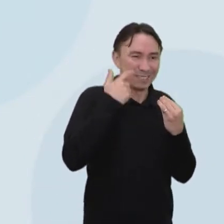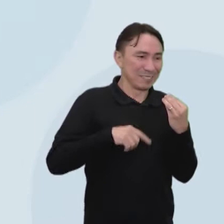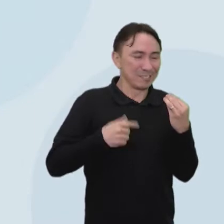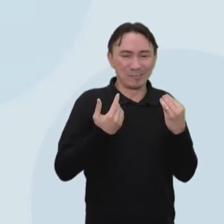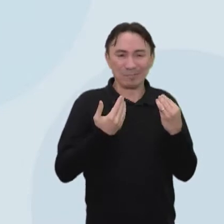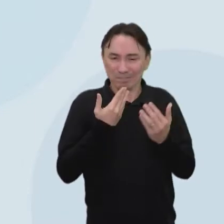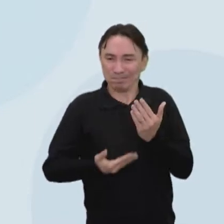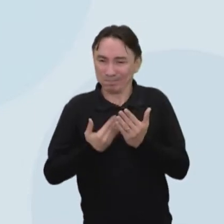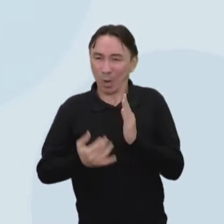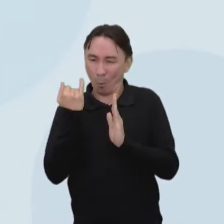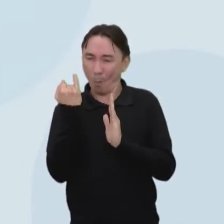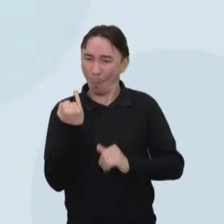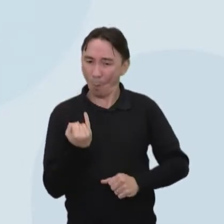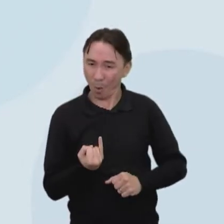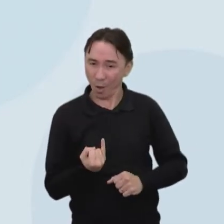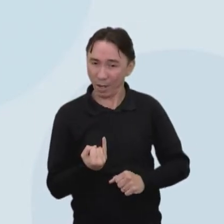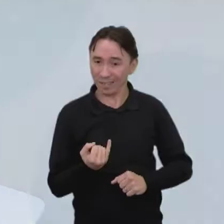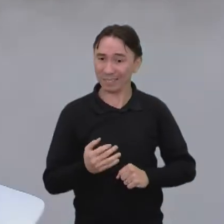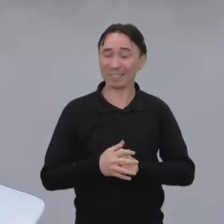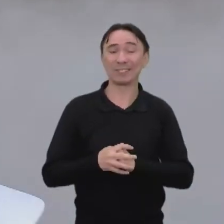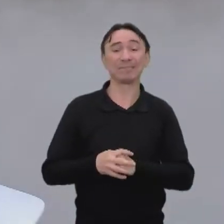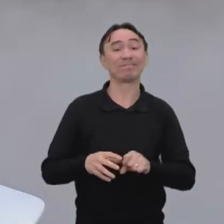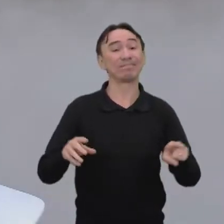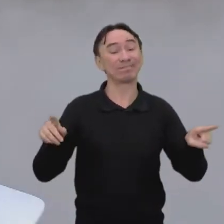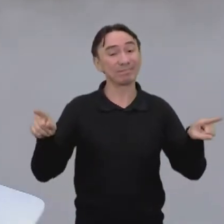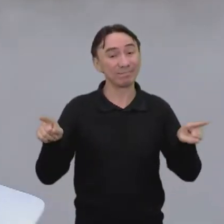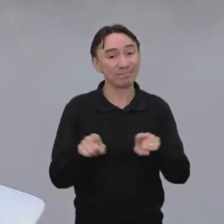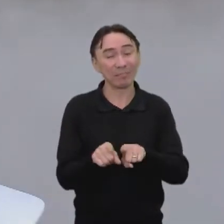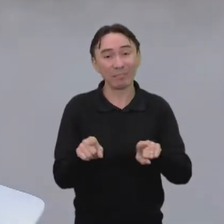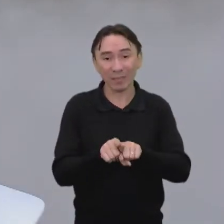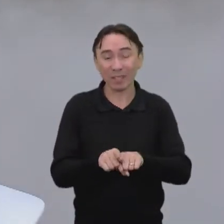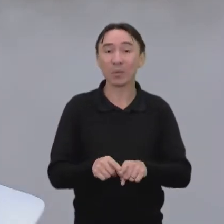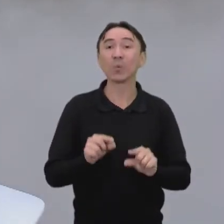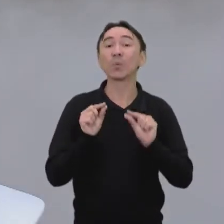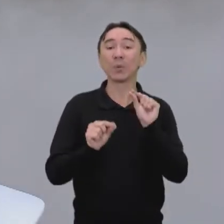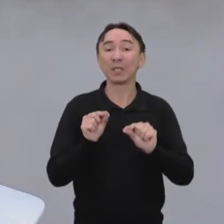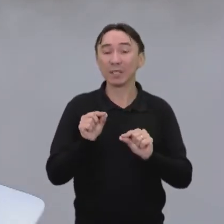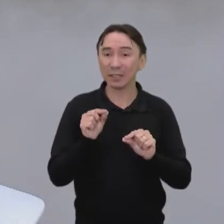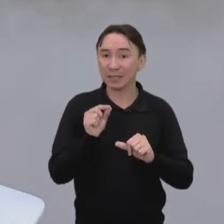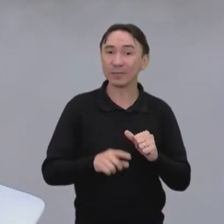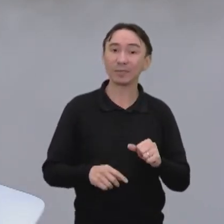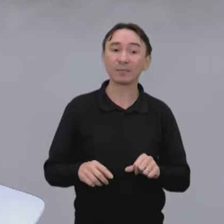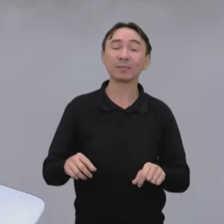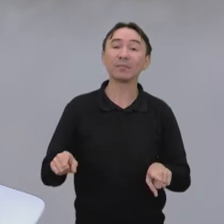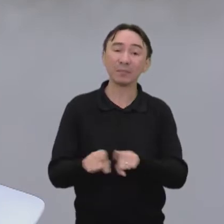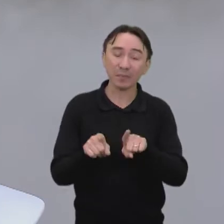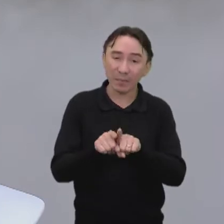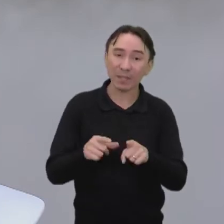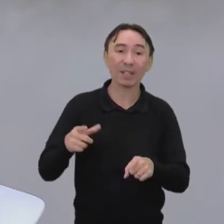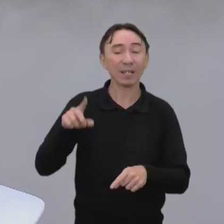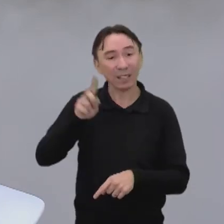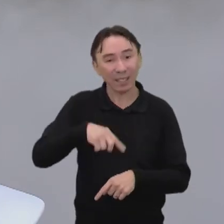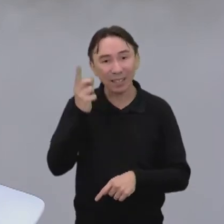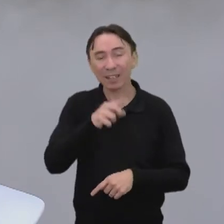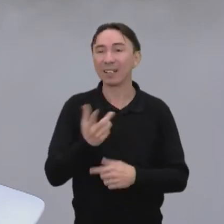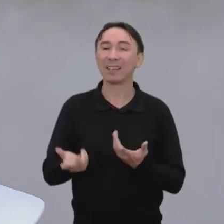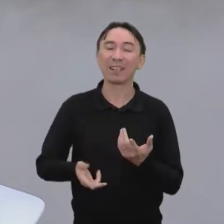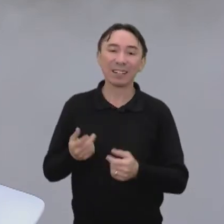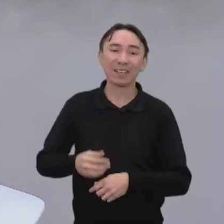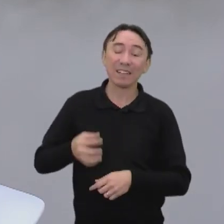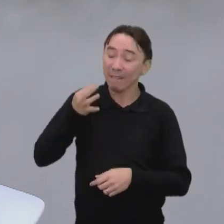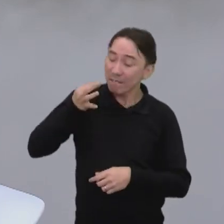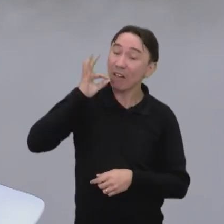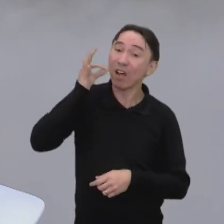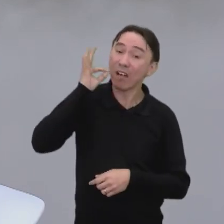ingerido, e também o uso de cafeína para aumentar o metabolismo, né, fisiológico